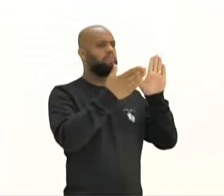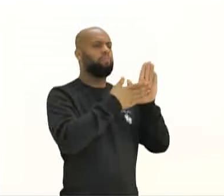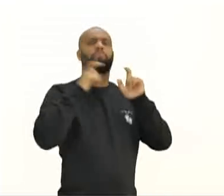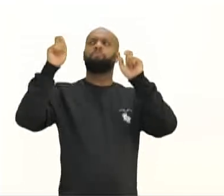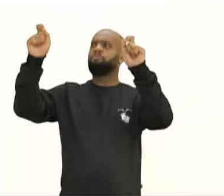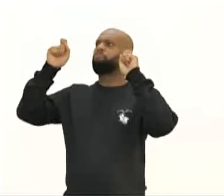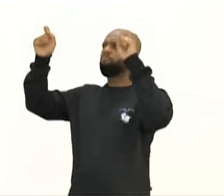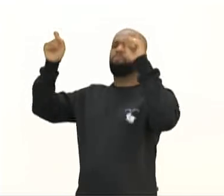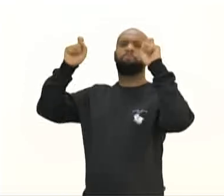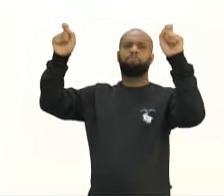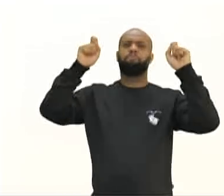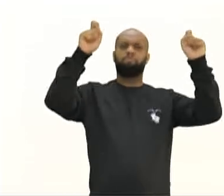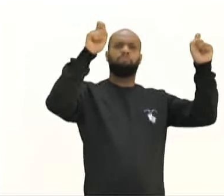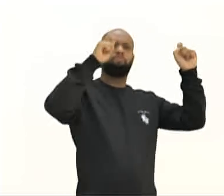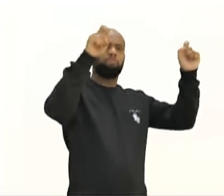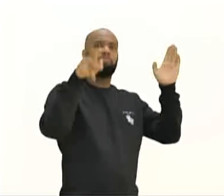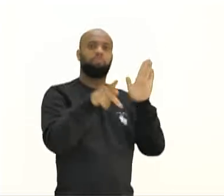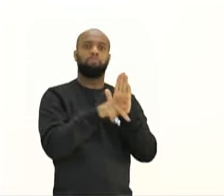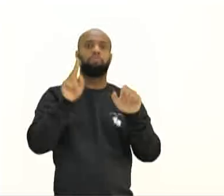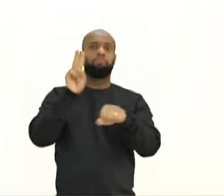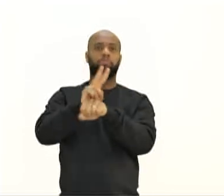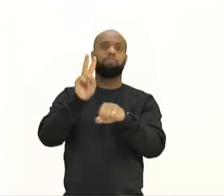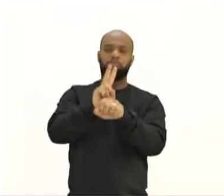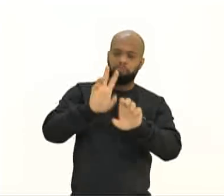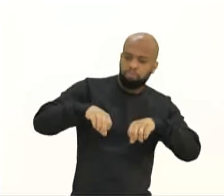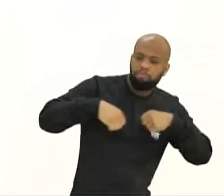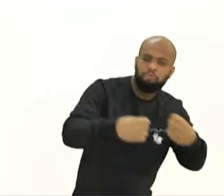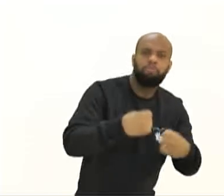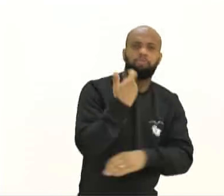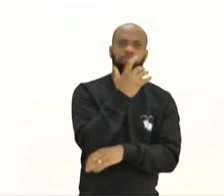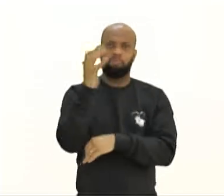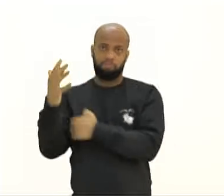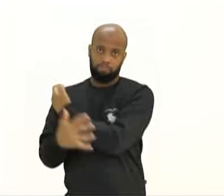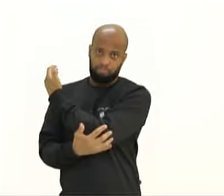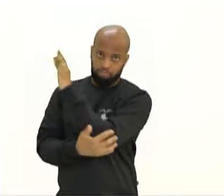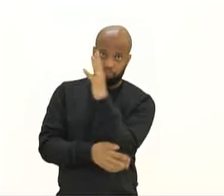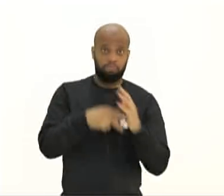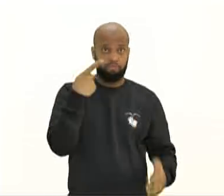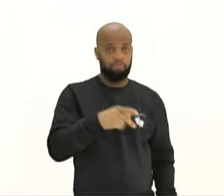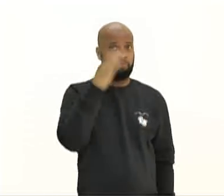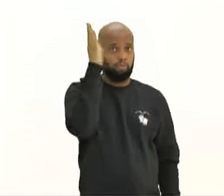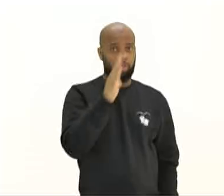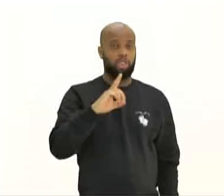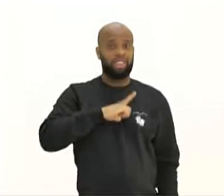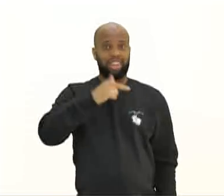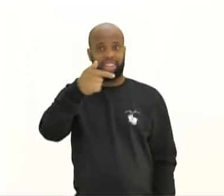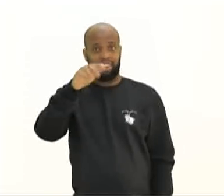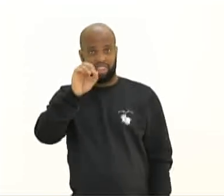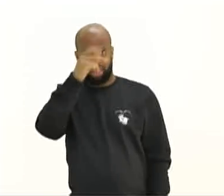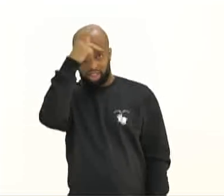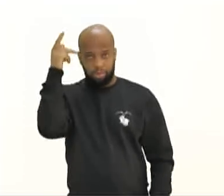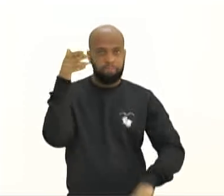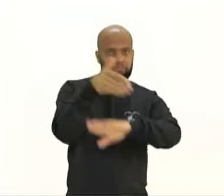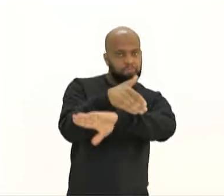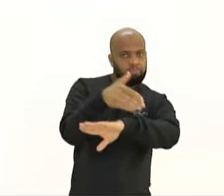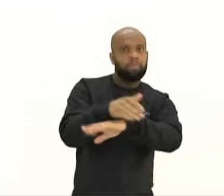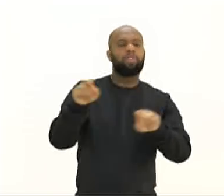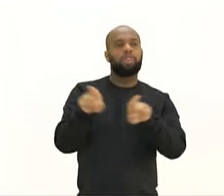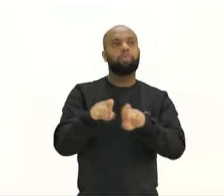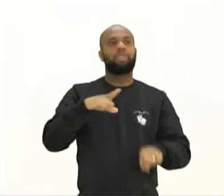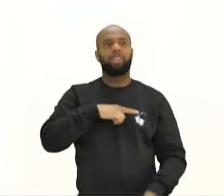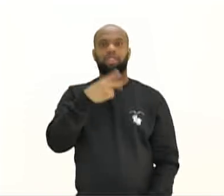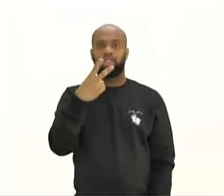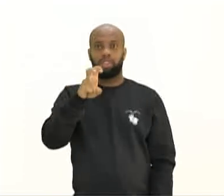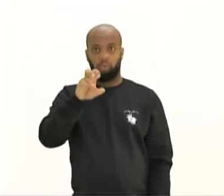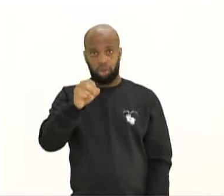e ativismos pelo meio ambiente. No Brasil, contam com cerca de 70 membros, além de